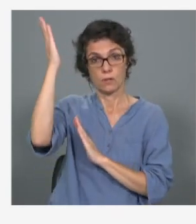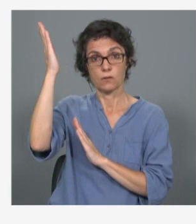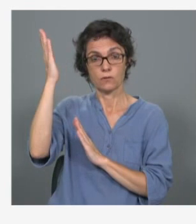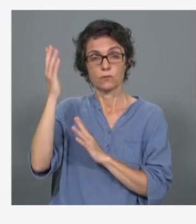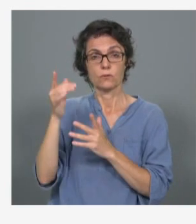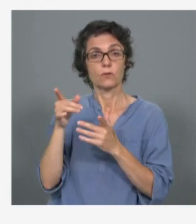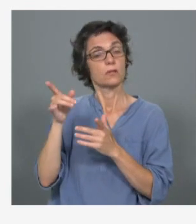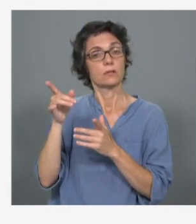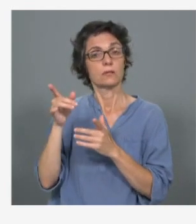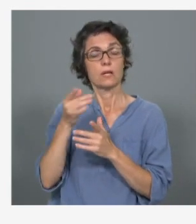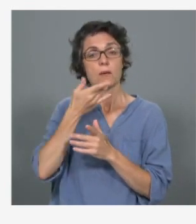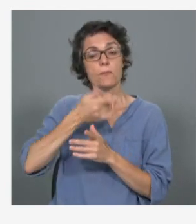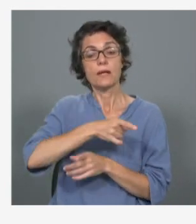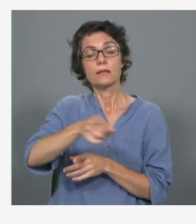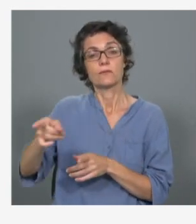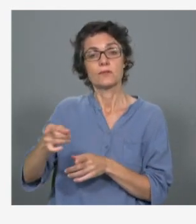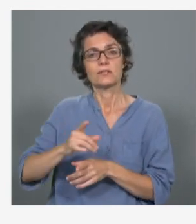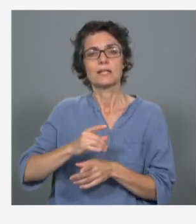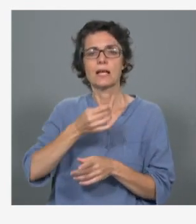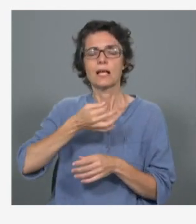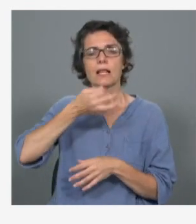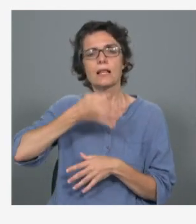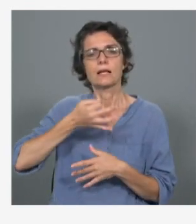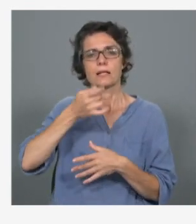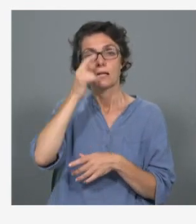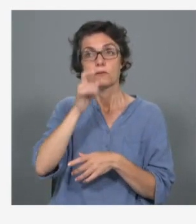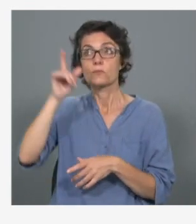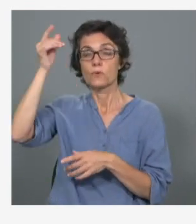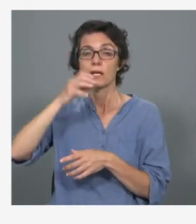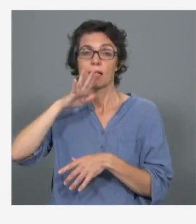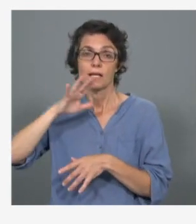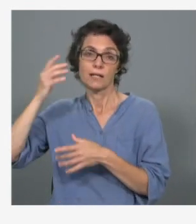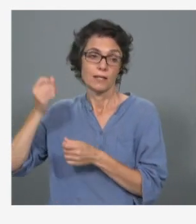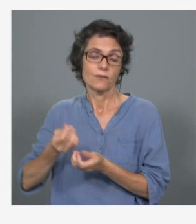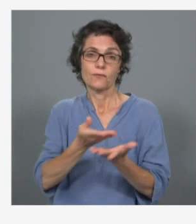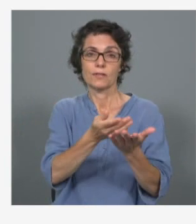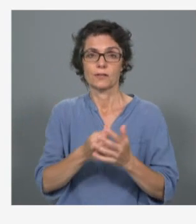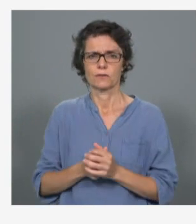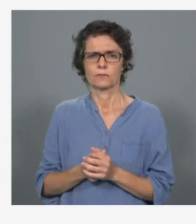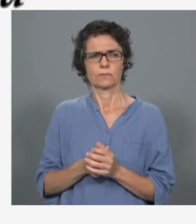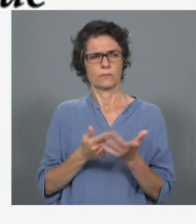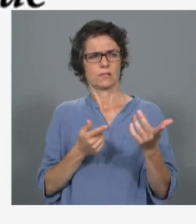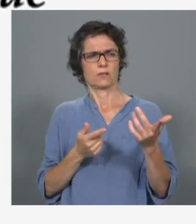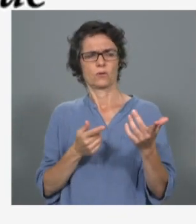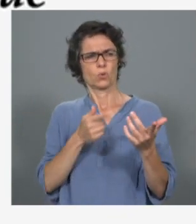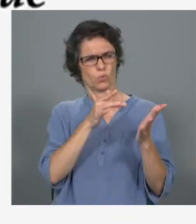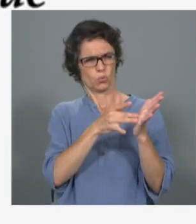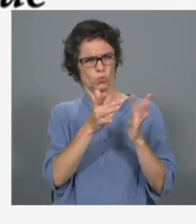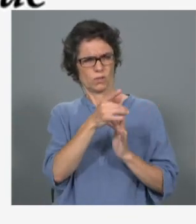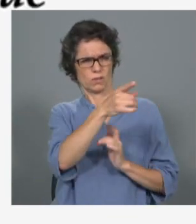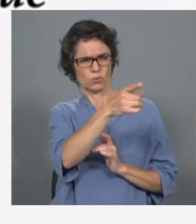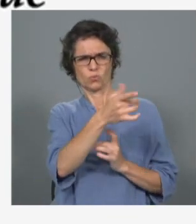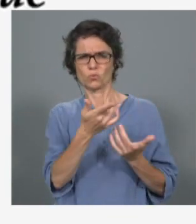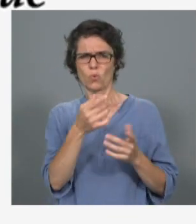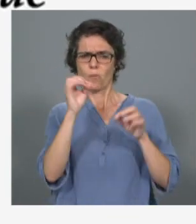em acreditar naquele que ele enviou. Disseram-lhe eles: Que milagres fazes tu para